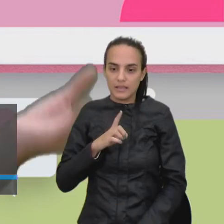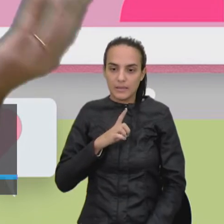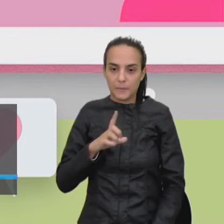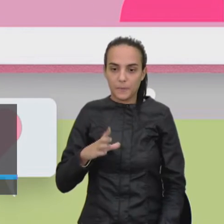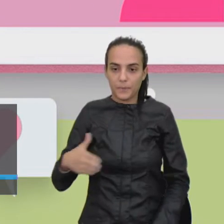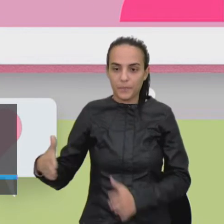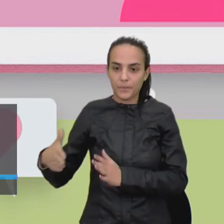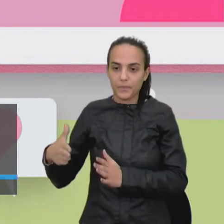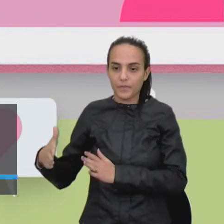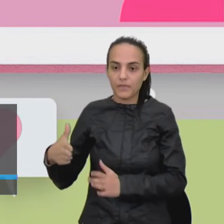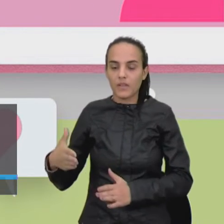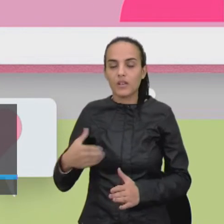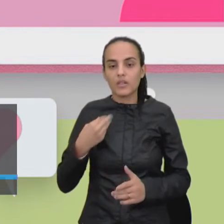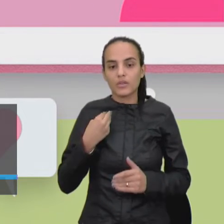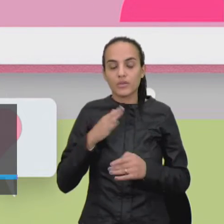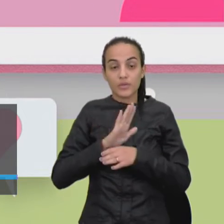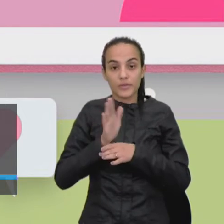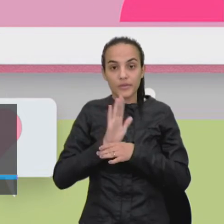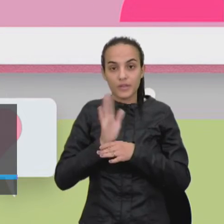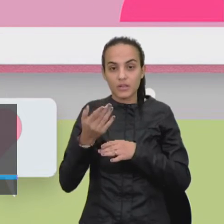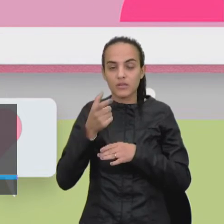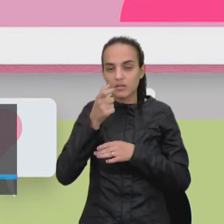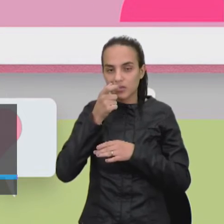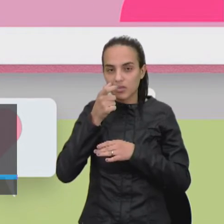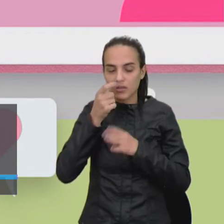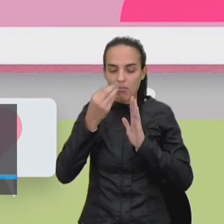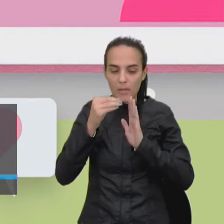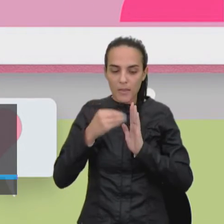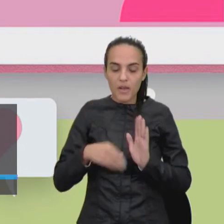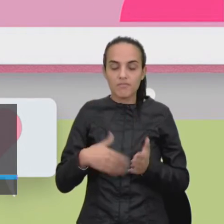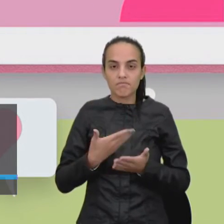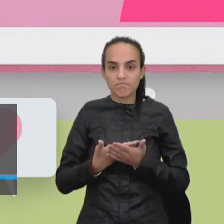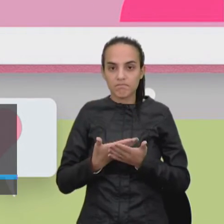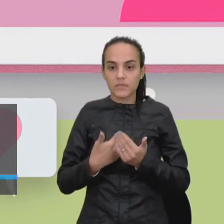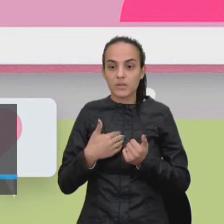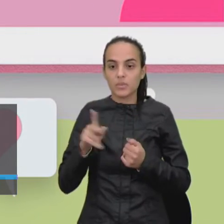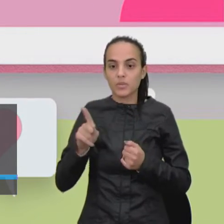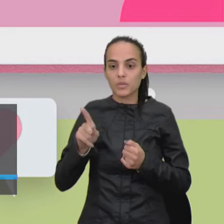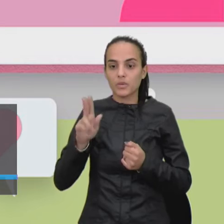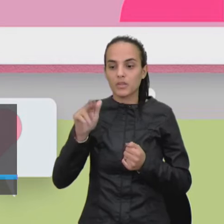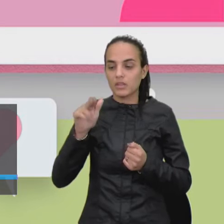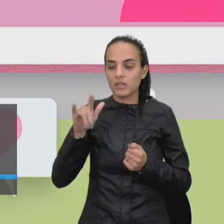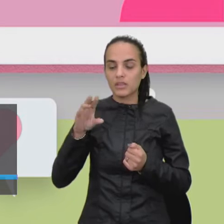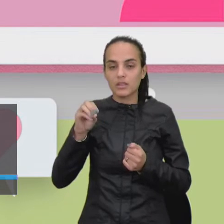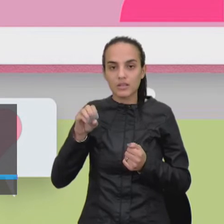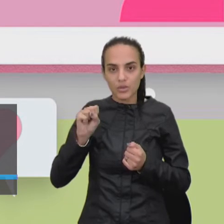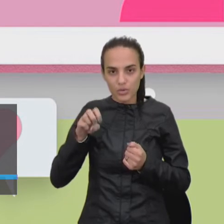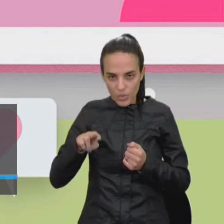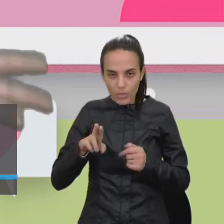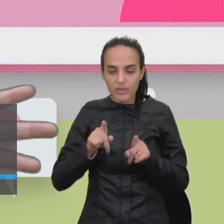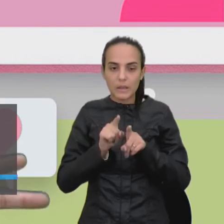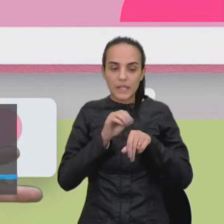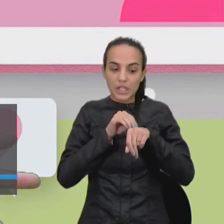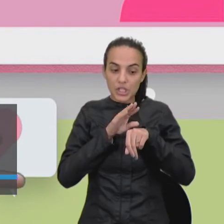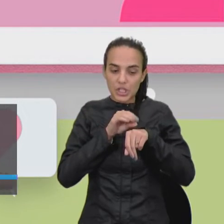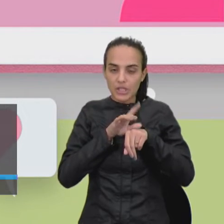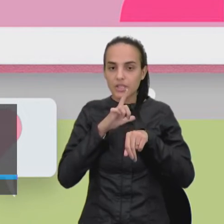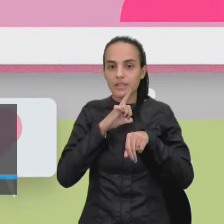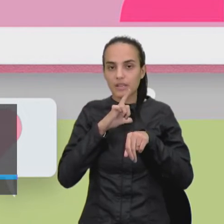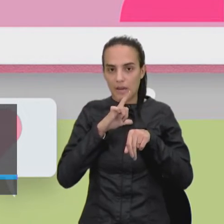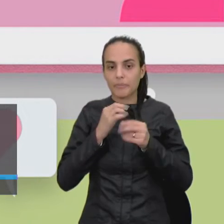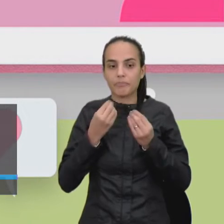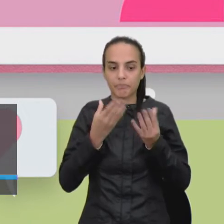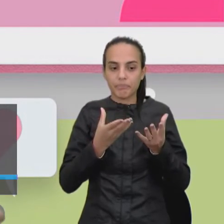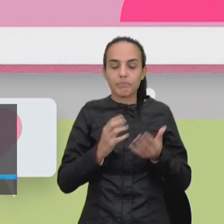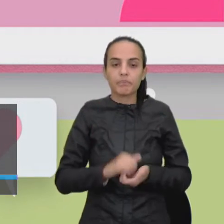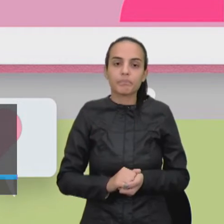vídeo de alguns vídeos que ela viu, que seria interessante colocar aqui na aula. O Pro Anderson sempre me dá algumas dicas, ou professores que estão nos outros